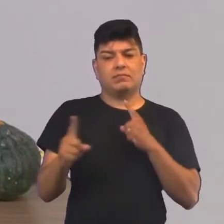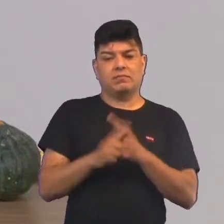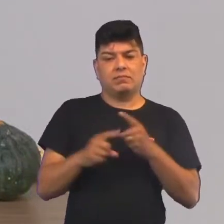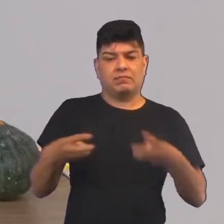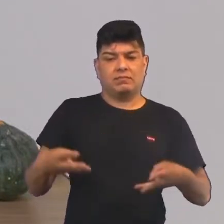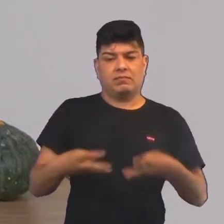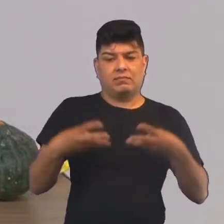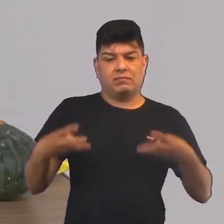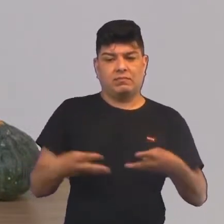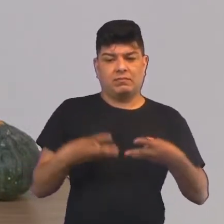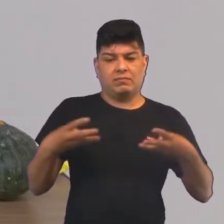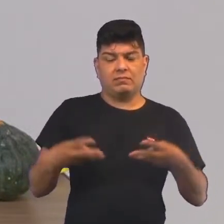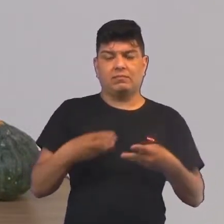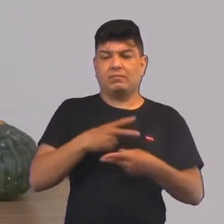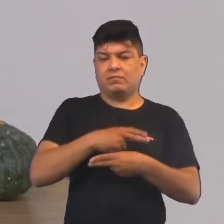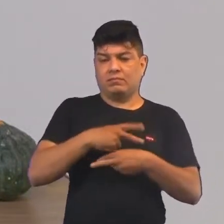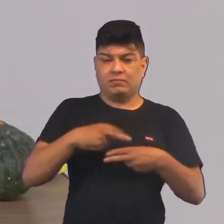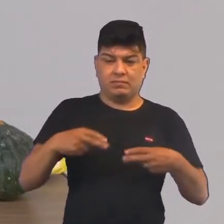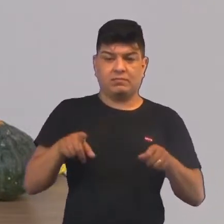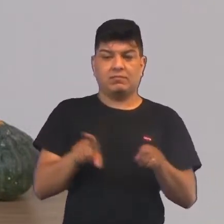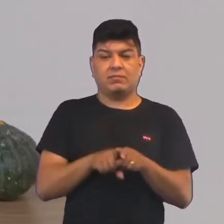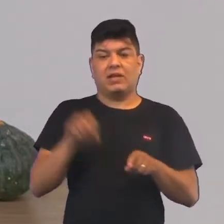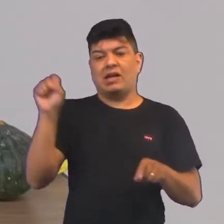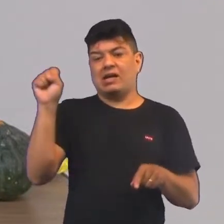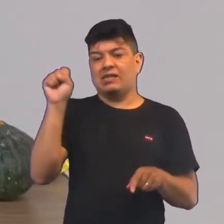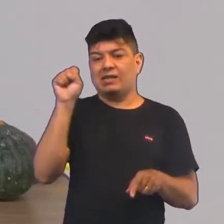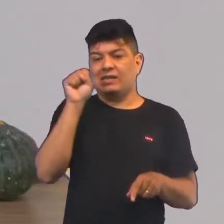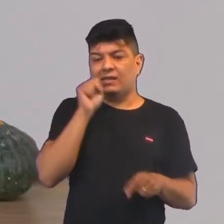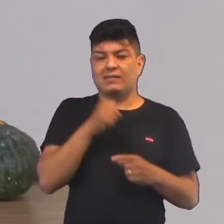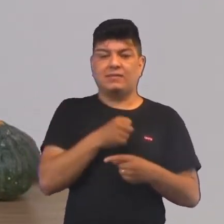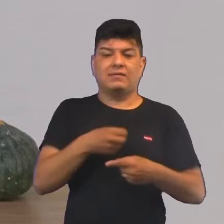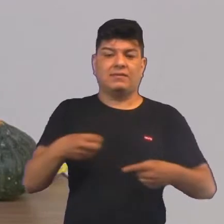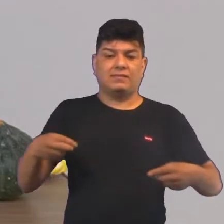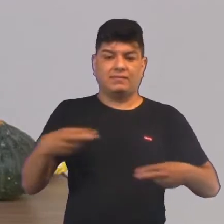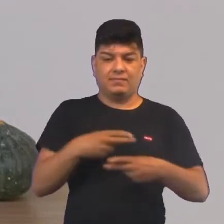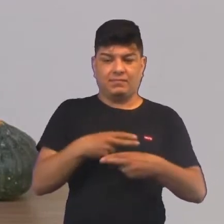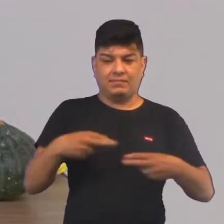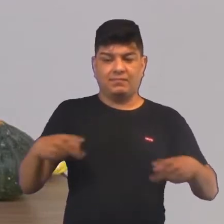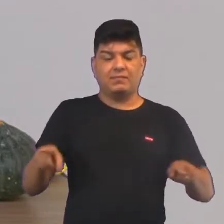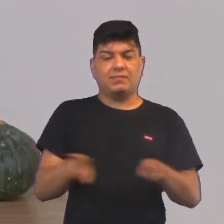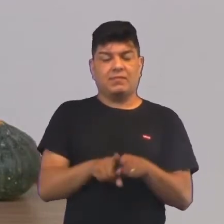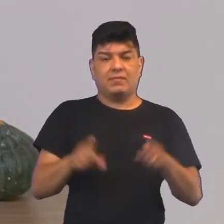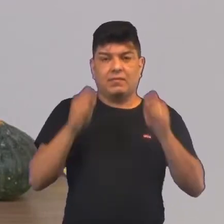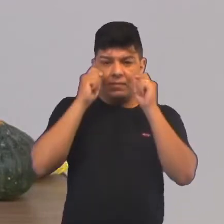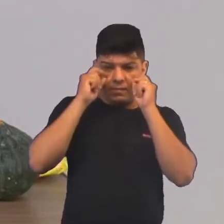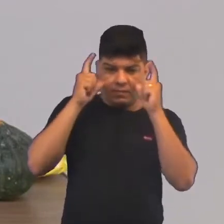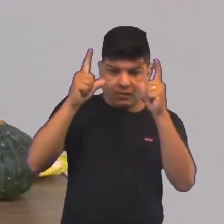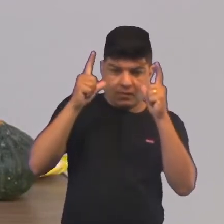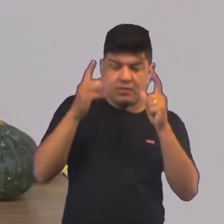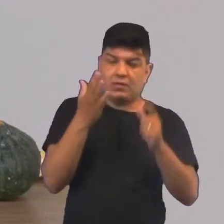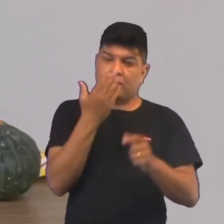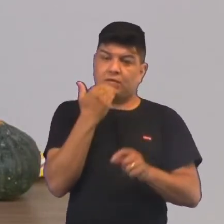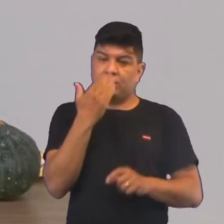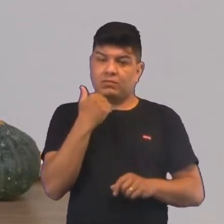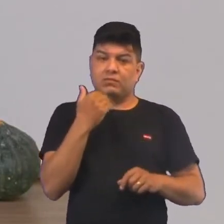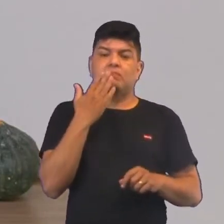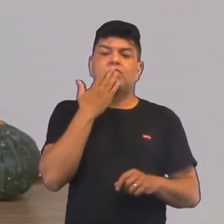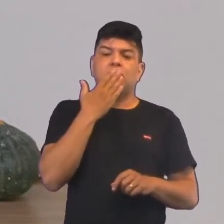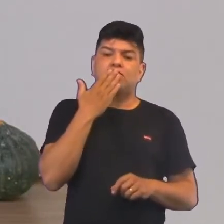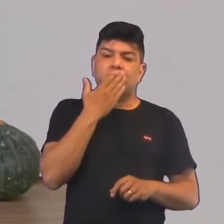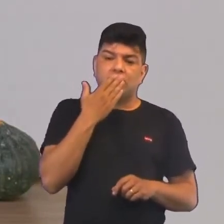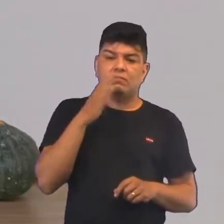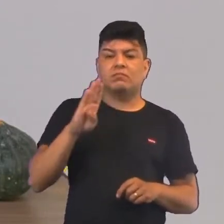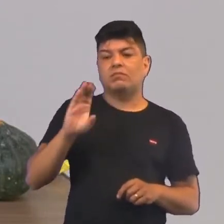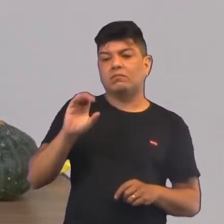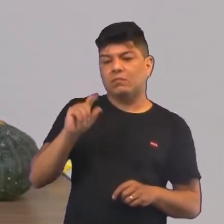nas verduras, nos legumes, sempre estar atento a não ingerir tantos doces,